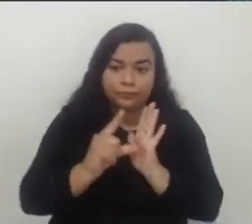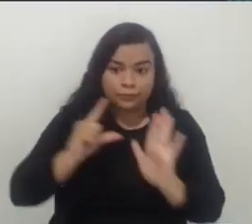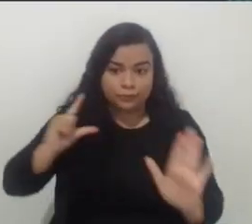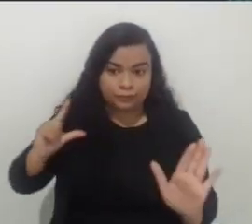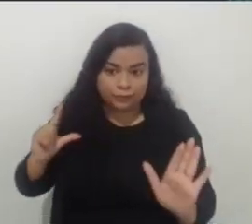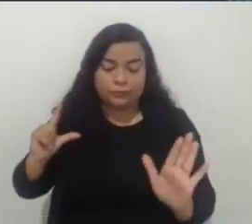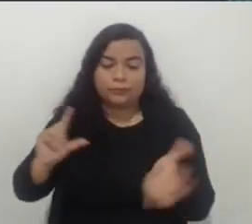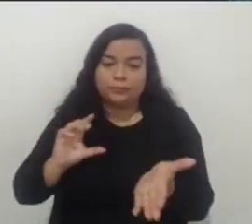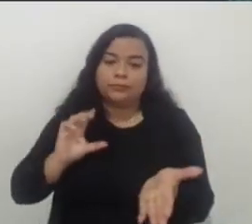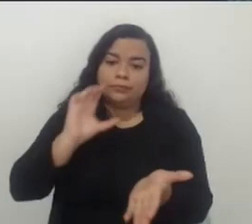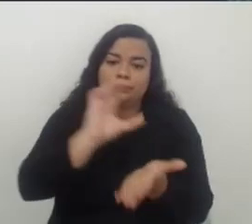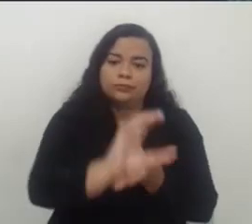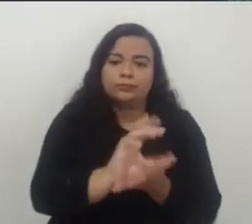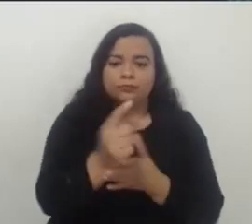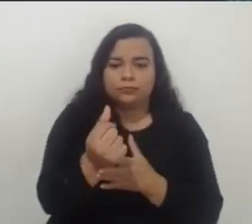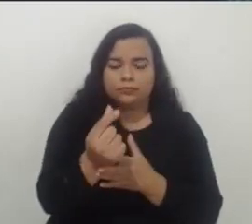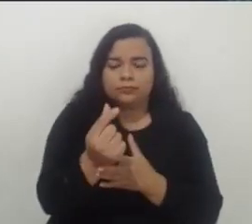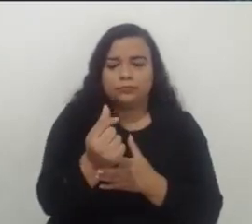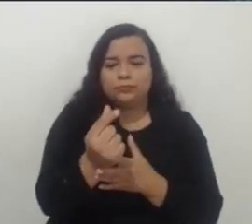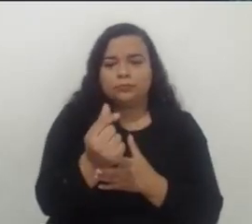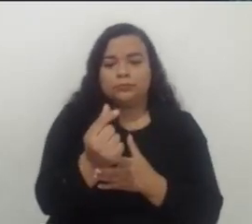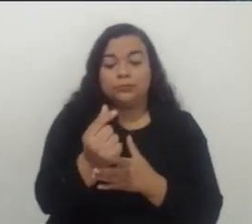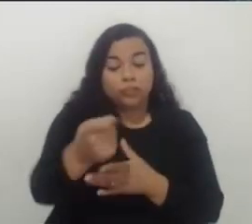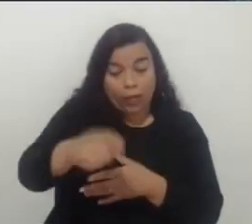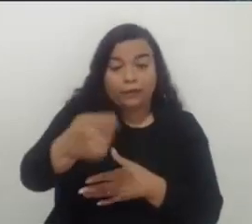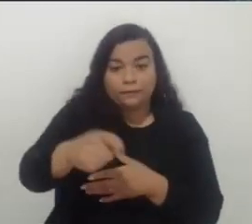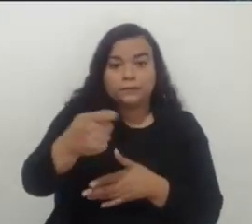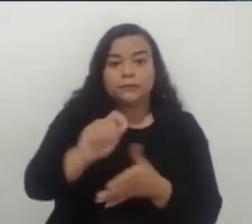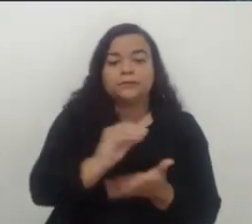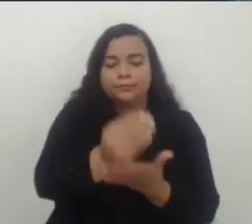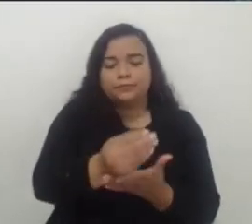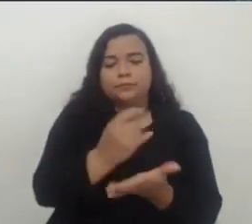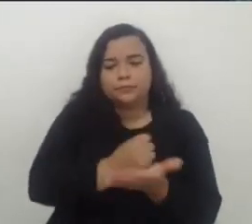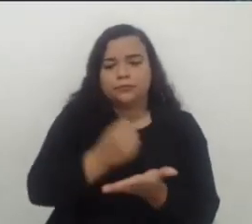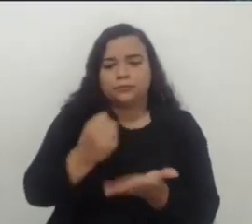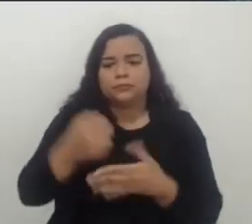depósito das mesmas no cartório judicial, em